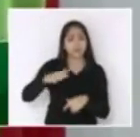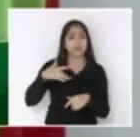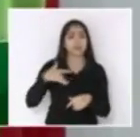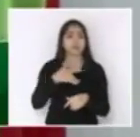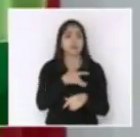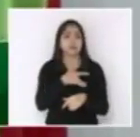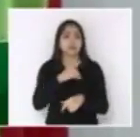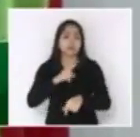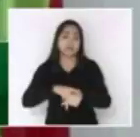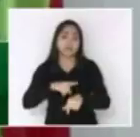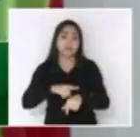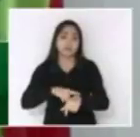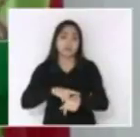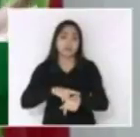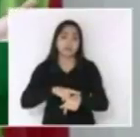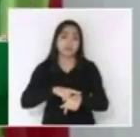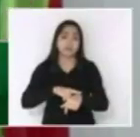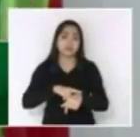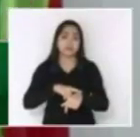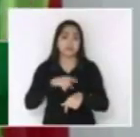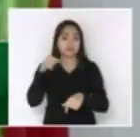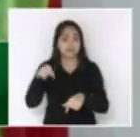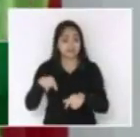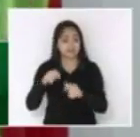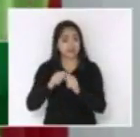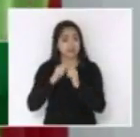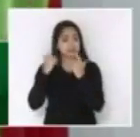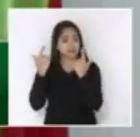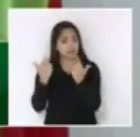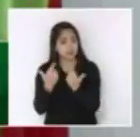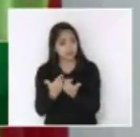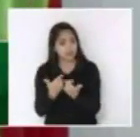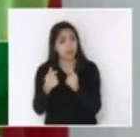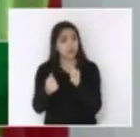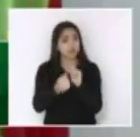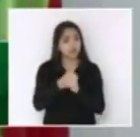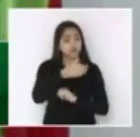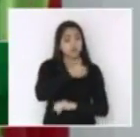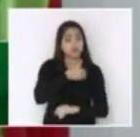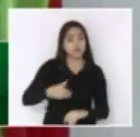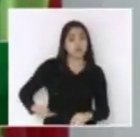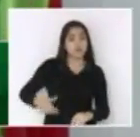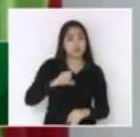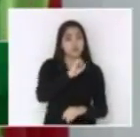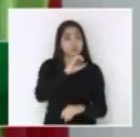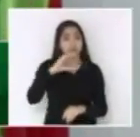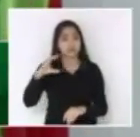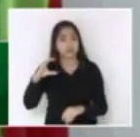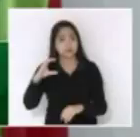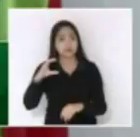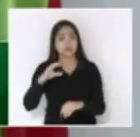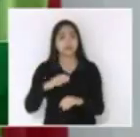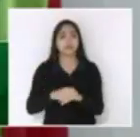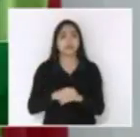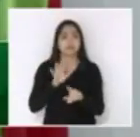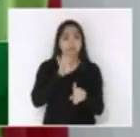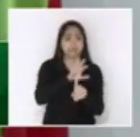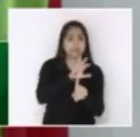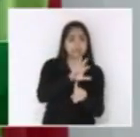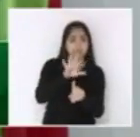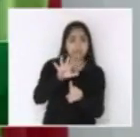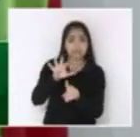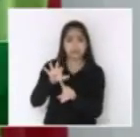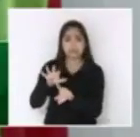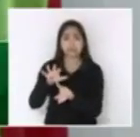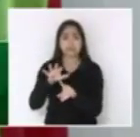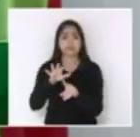neste momento em que, inclusive, esse parlamento, junto com o governo, acaba sendo metralhado pela mídia,